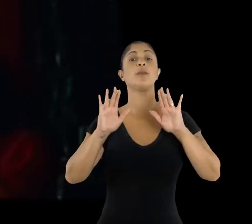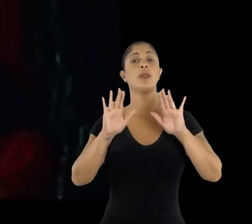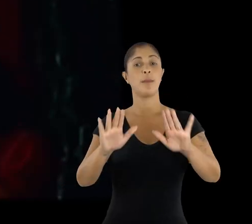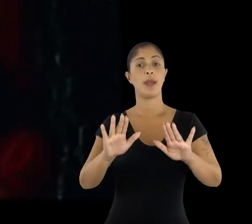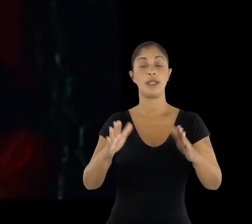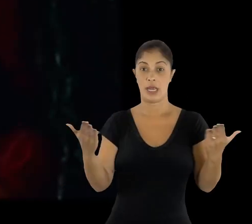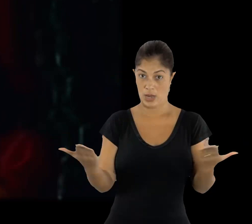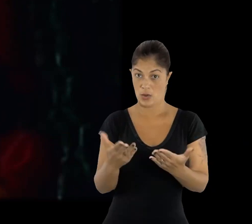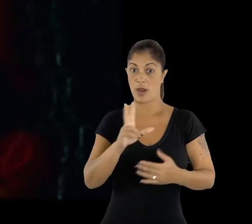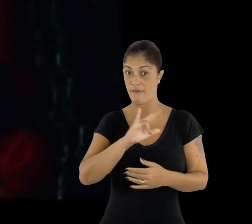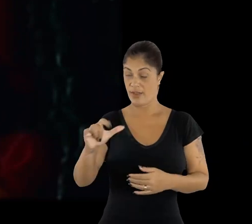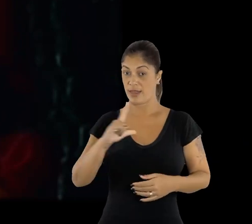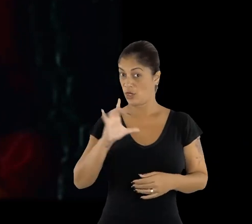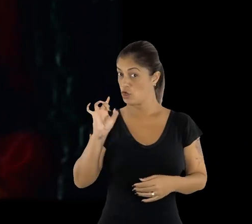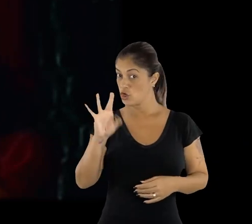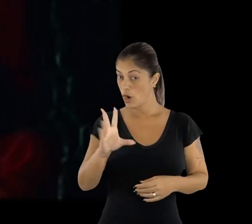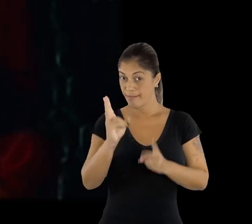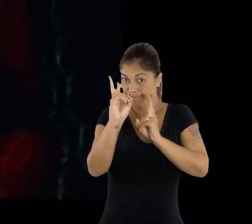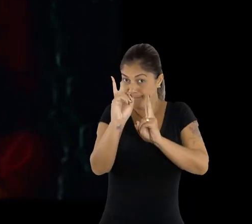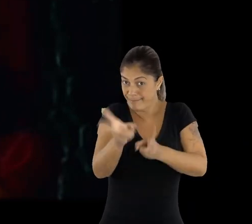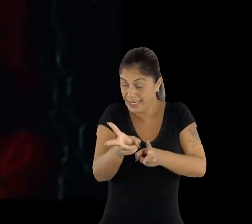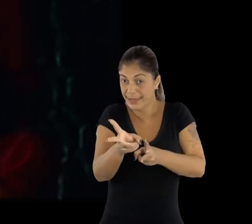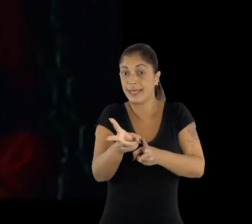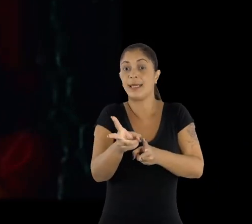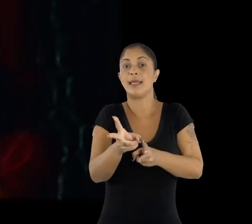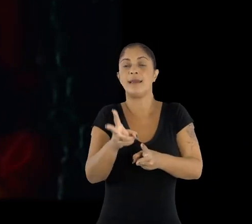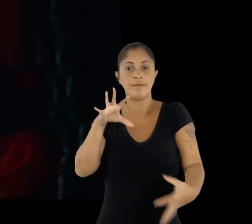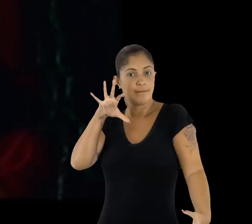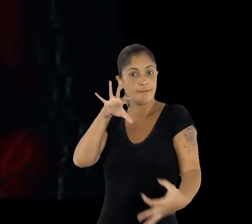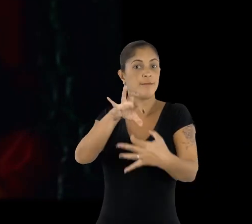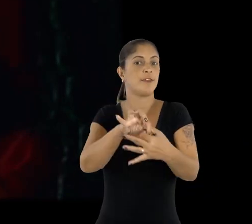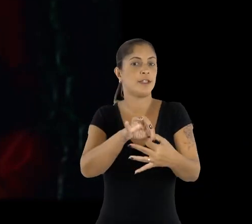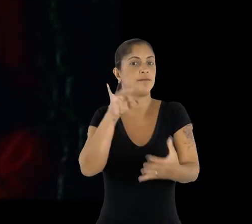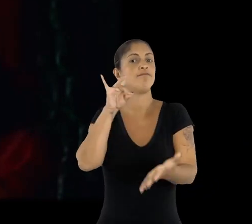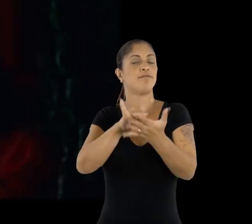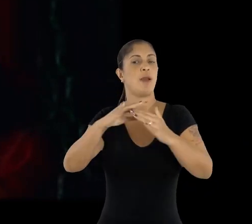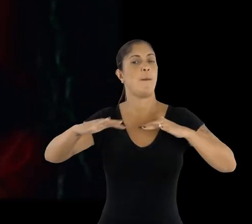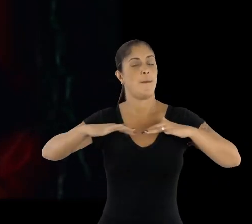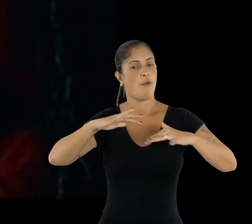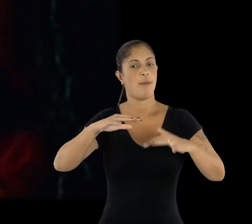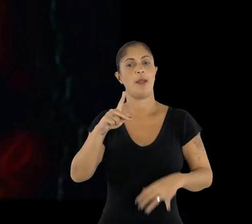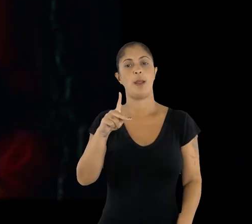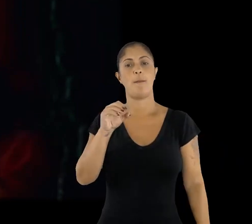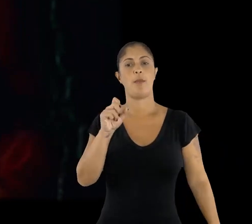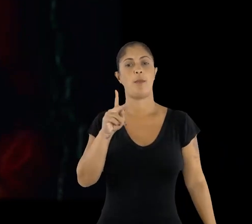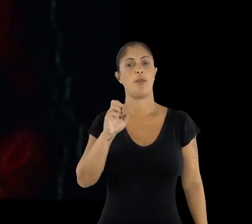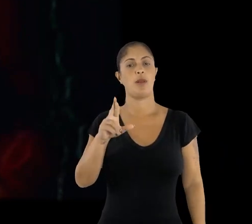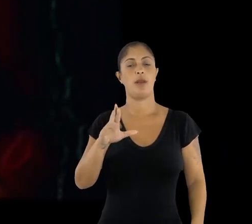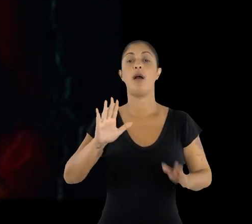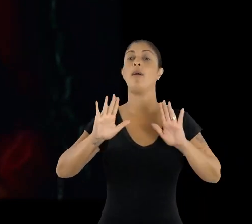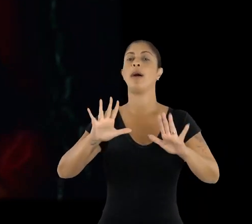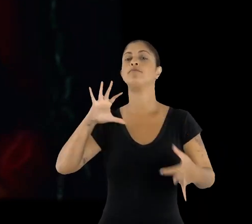Mais do que nunca, nós vamos ter que não só manter a nossa vinculação efetiva com o movimento popular,